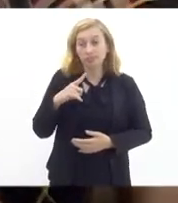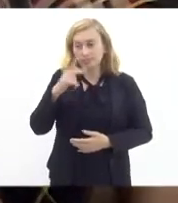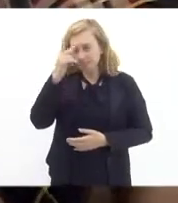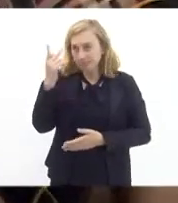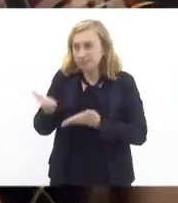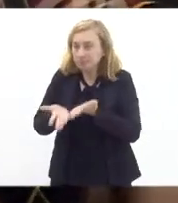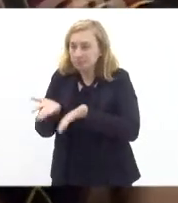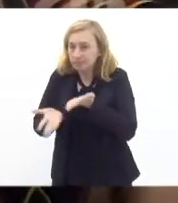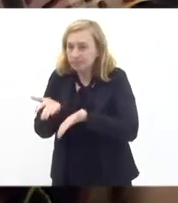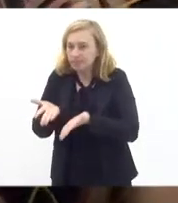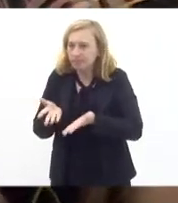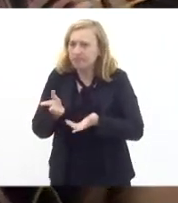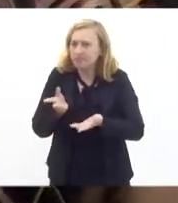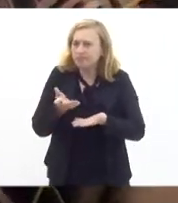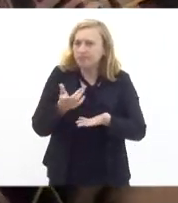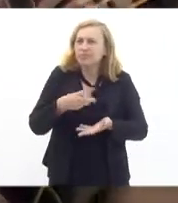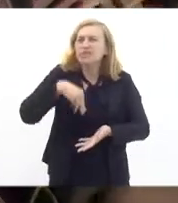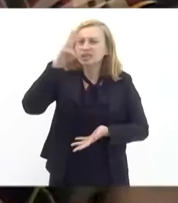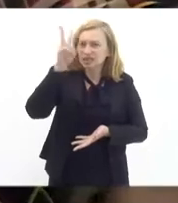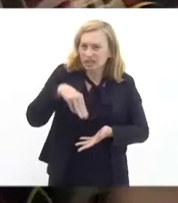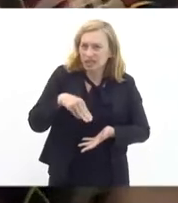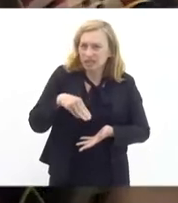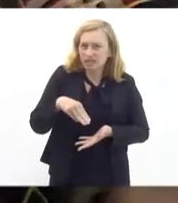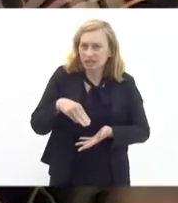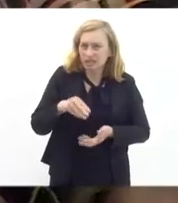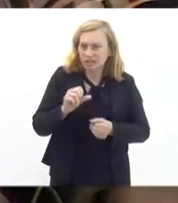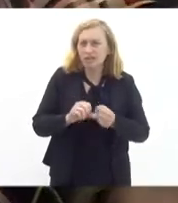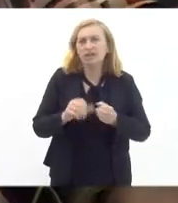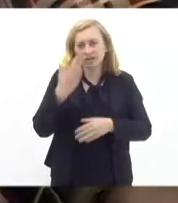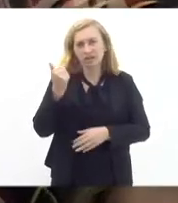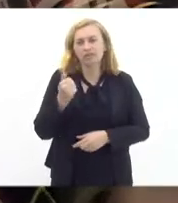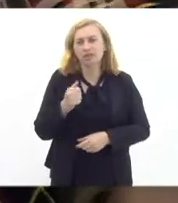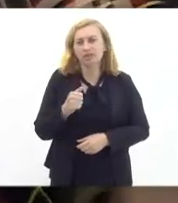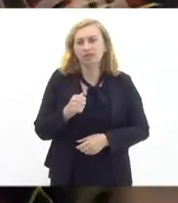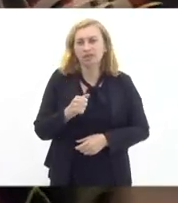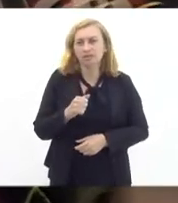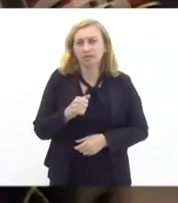Existe uma certeza, que quem faz resgate sabe, entendeu?